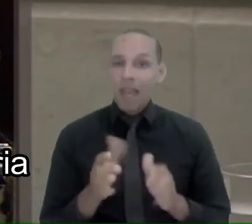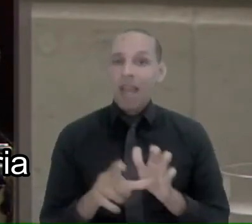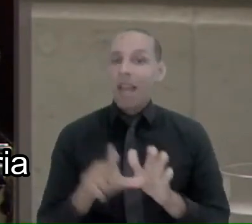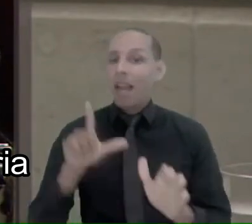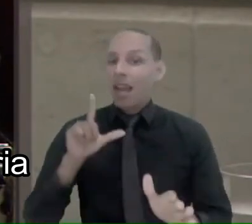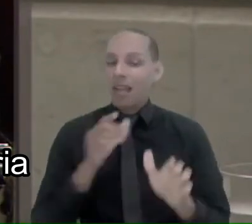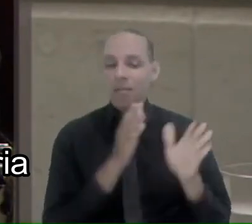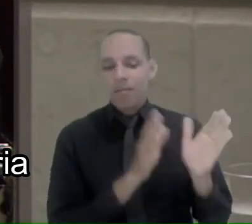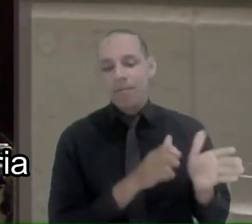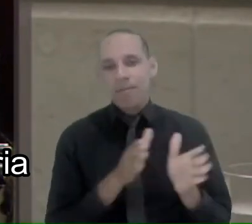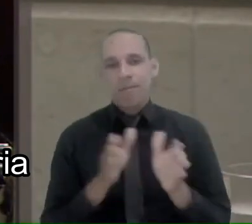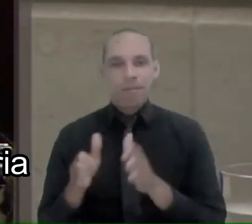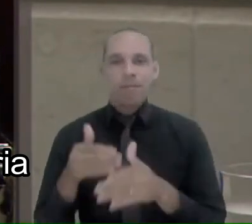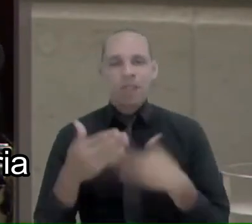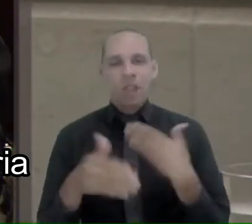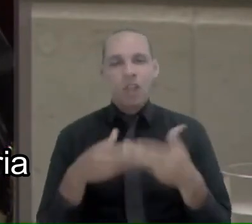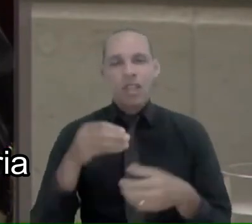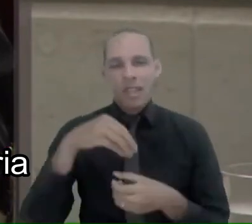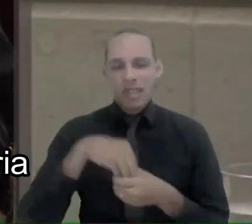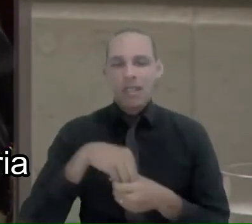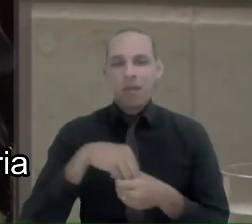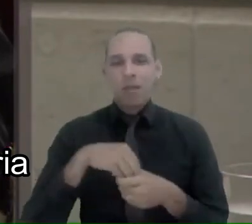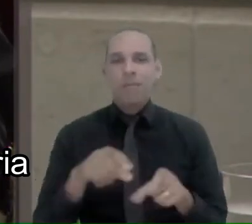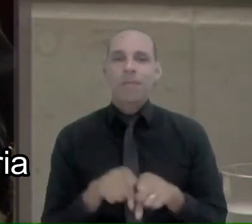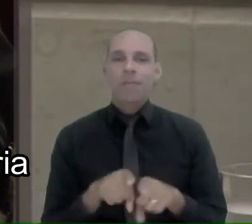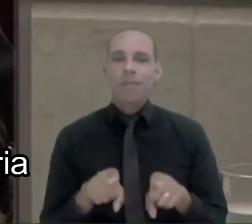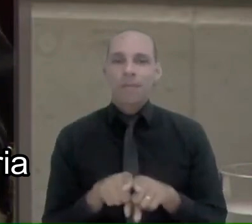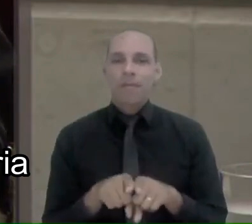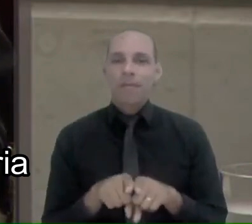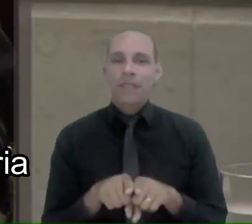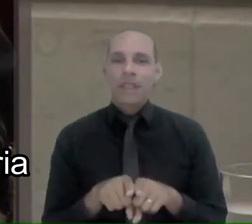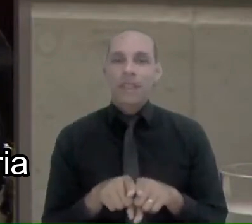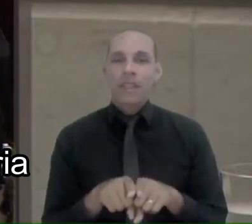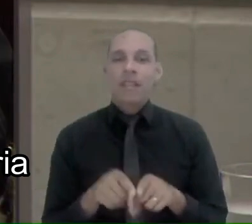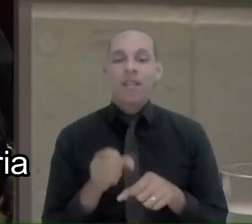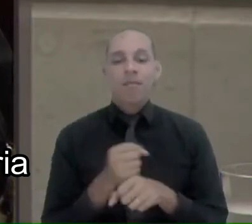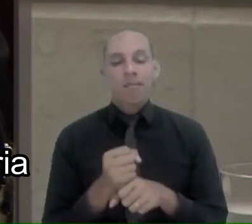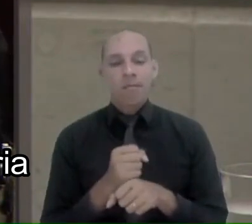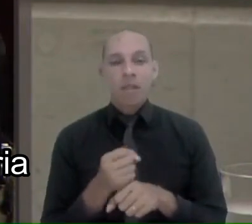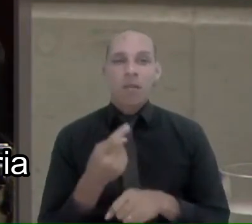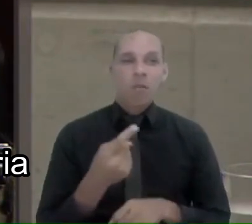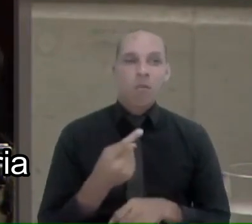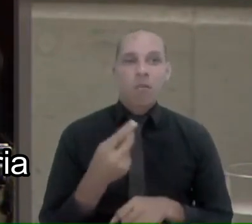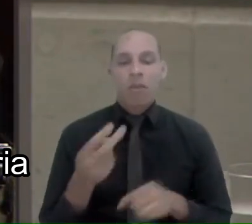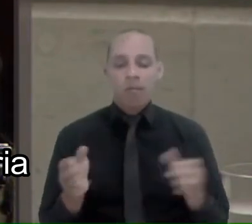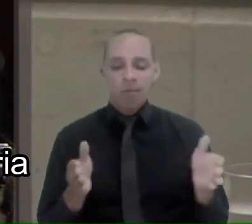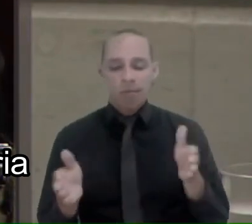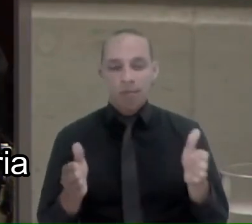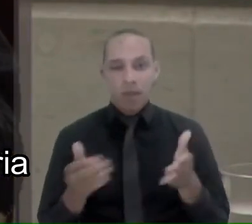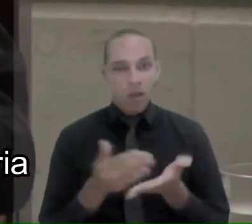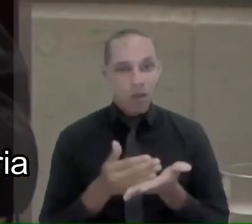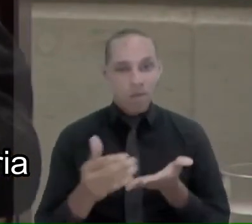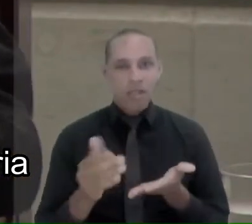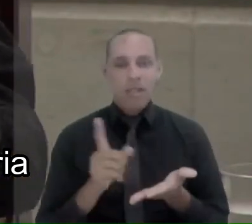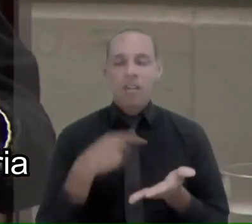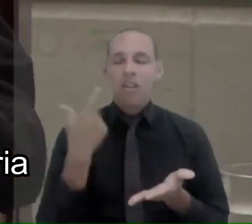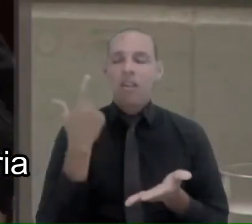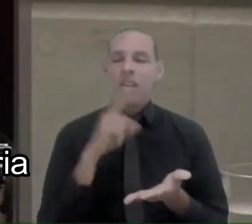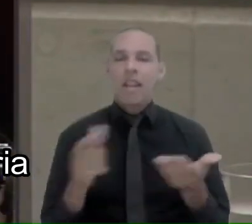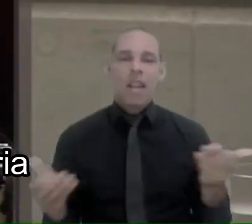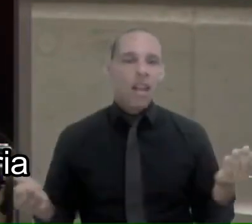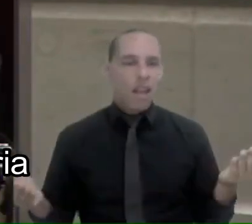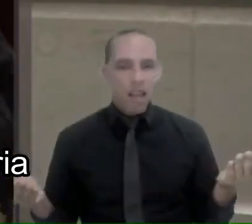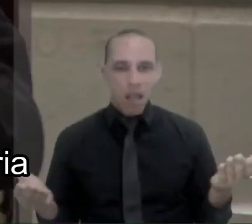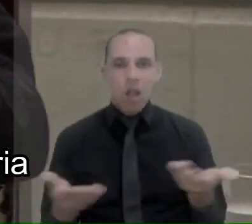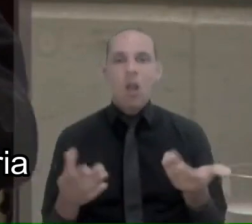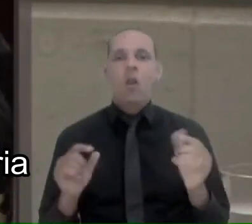processos internos. E, no nosso entendimento, isso foi bem sucedido nos primeiros anos, o que nos coloca em posição agora de